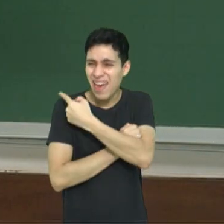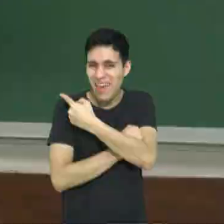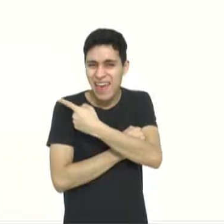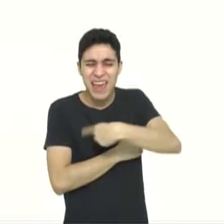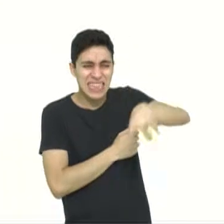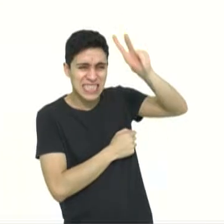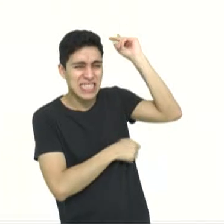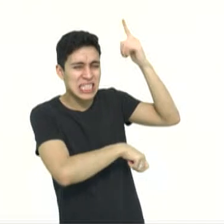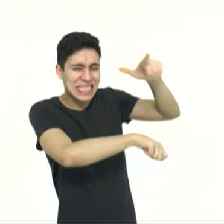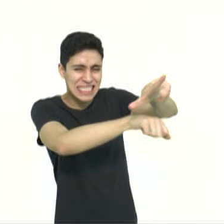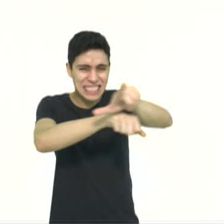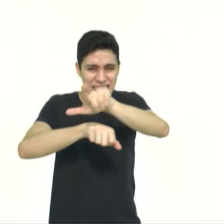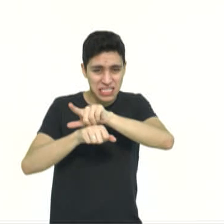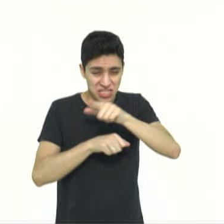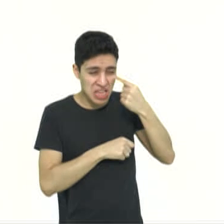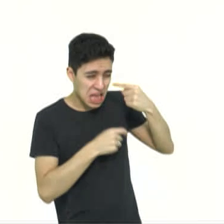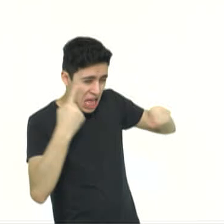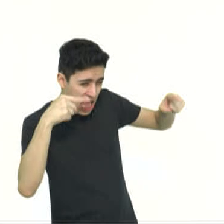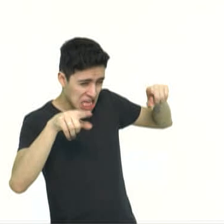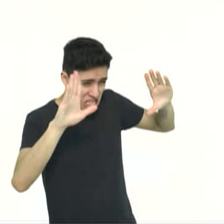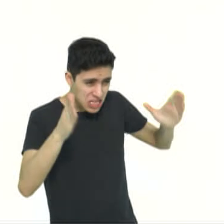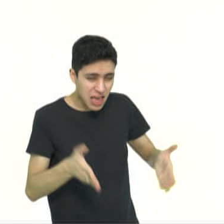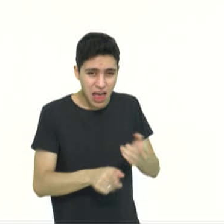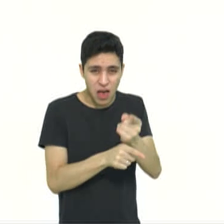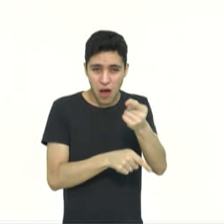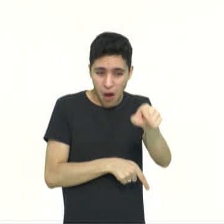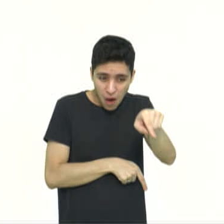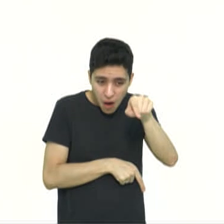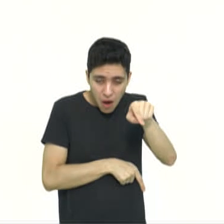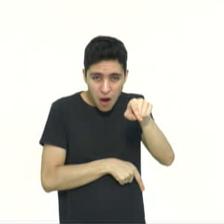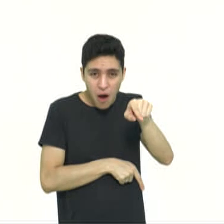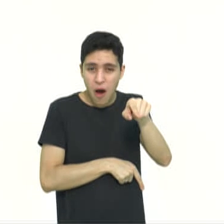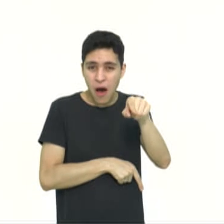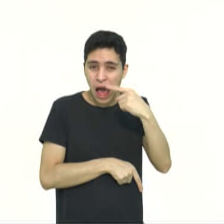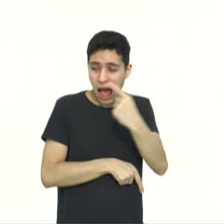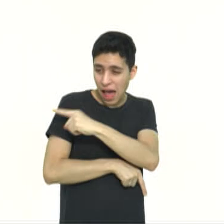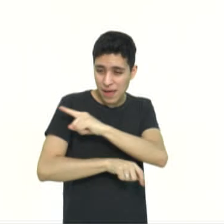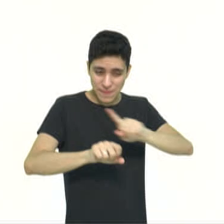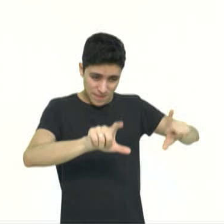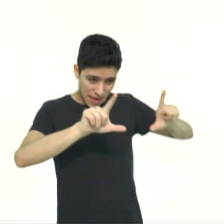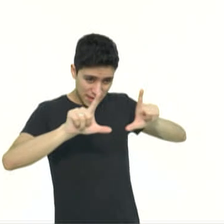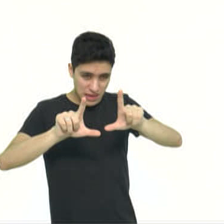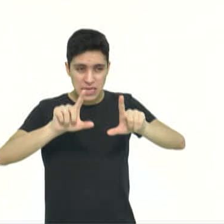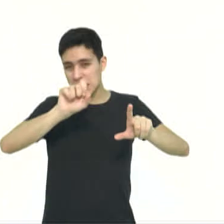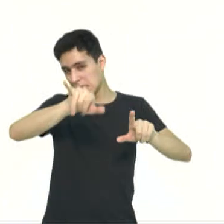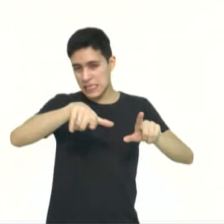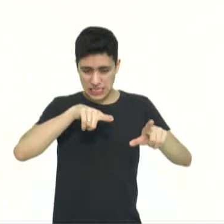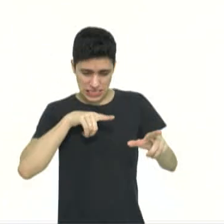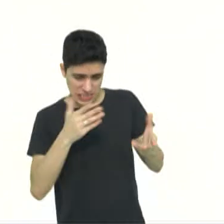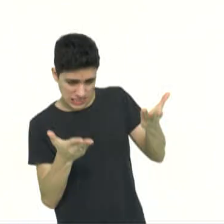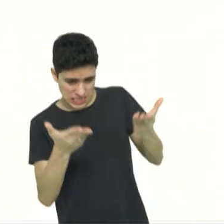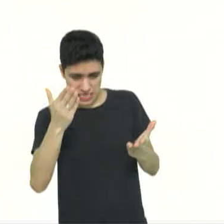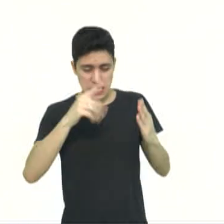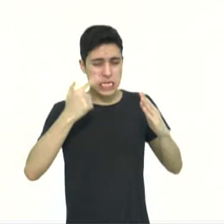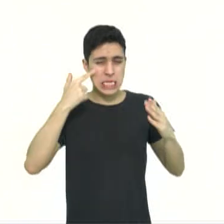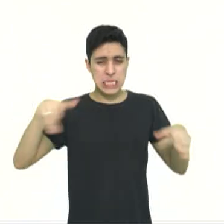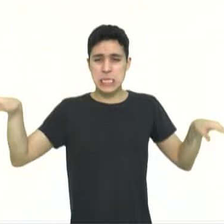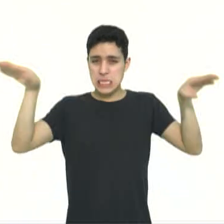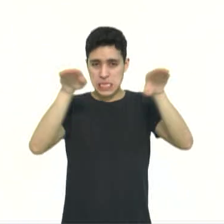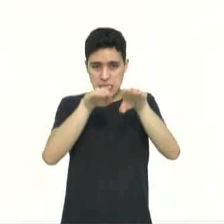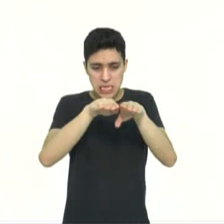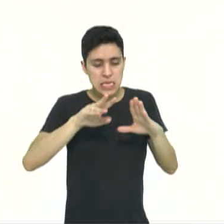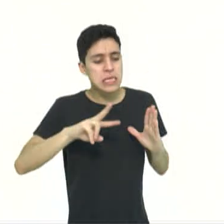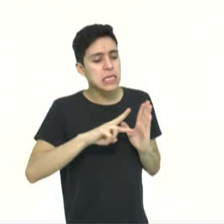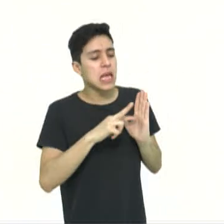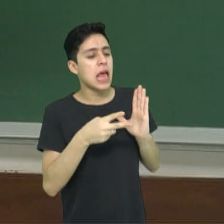mercearias antigas? Já viu, né? Então, tem que fazer o equilíbrio. Quando as duas estão equilibradas, está retinho,